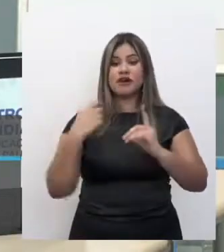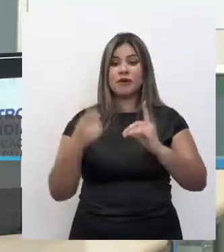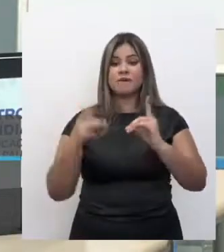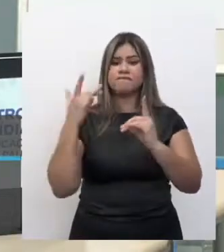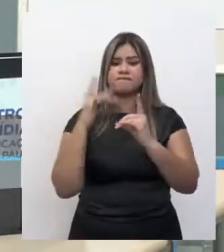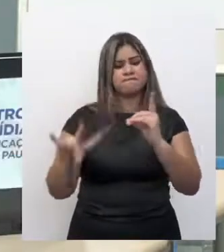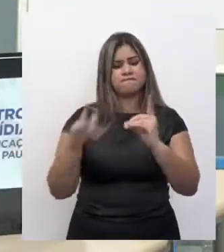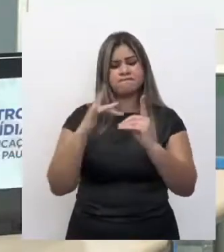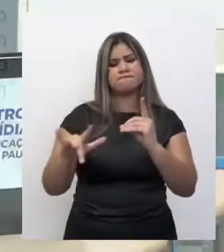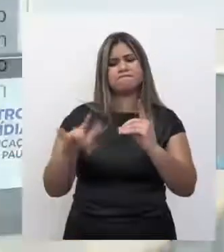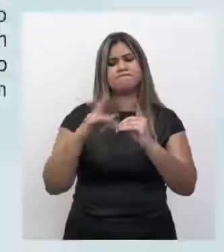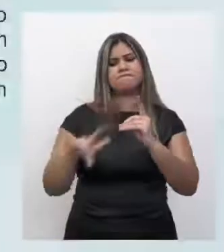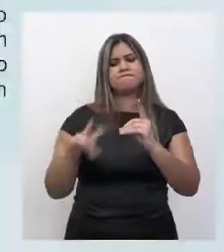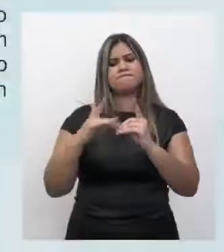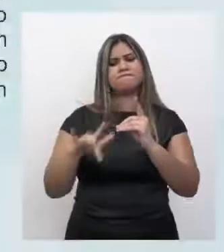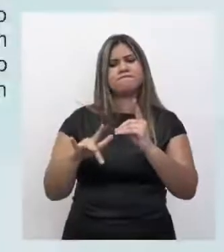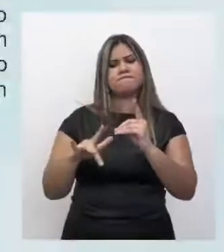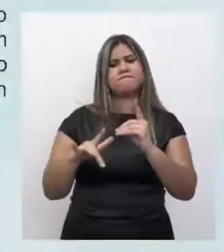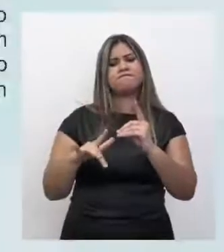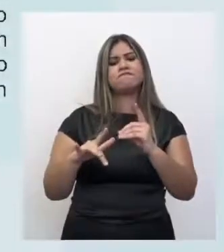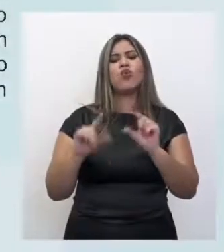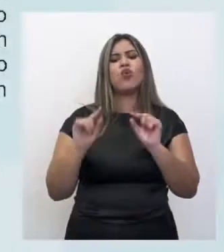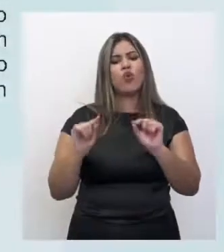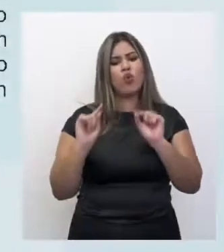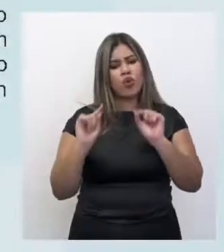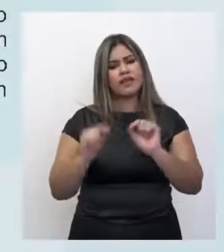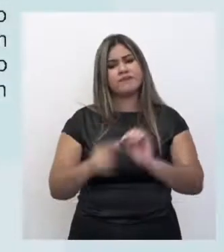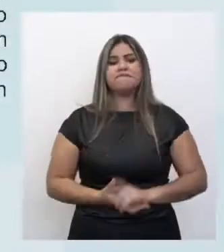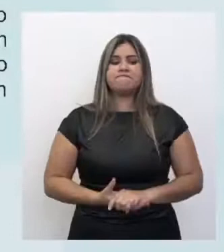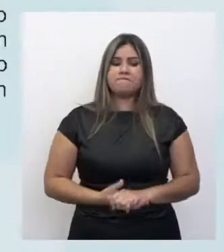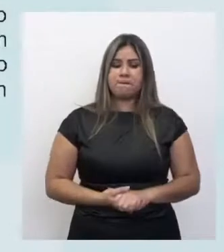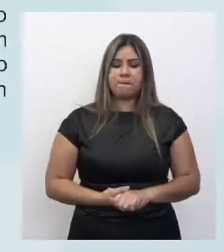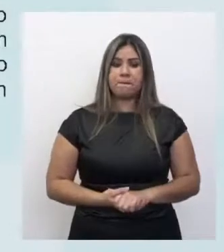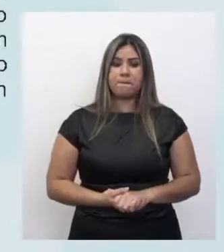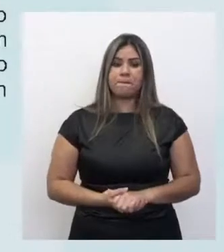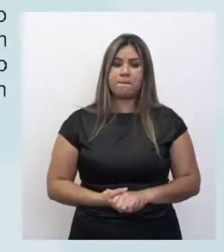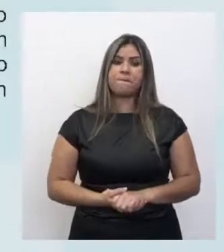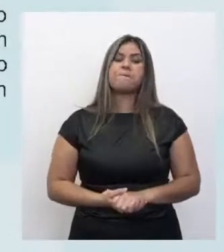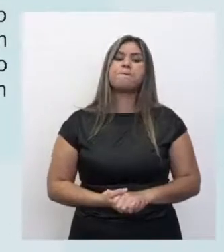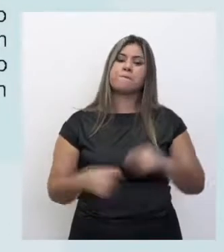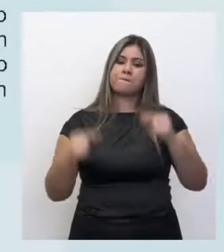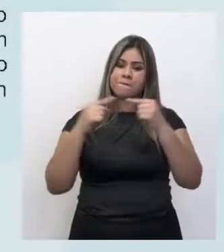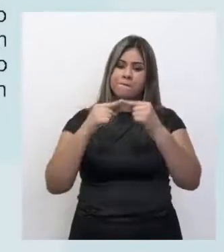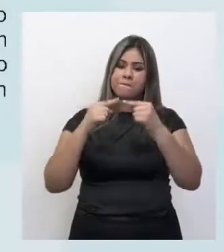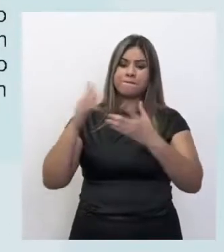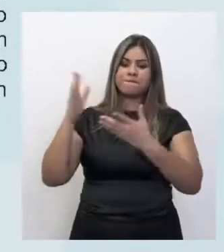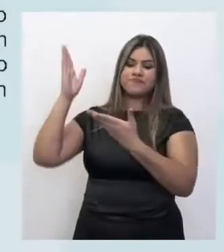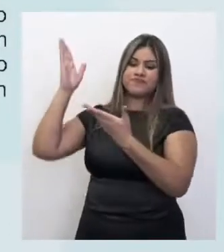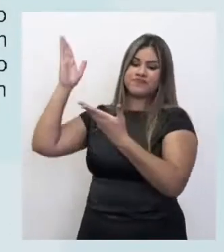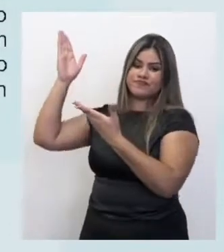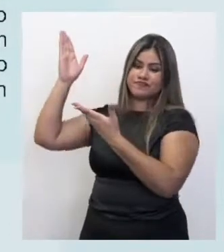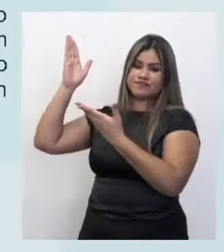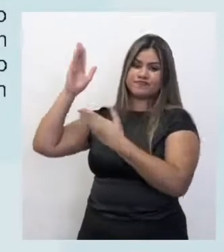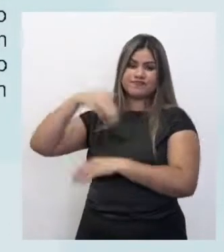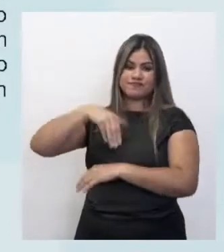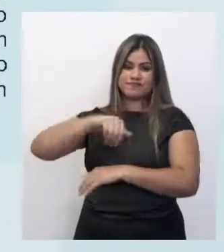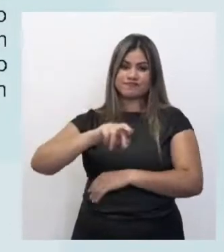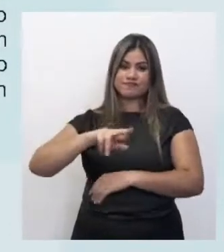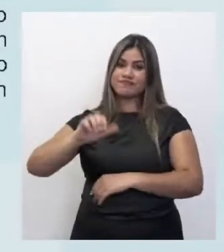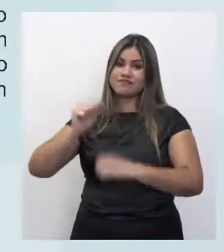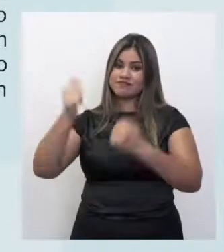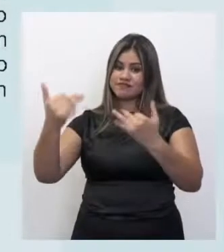que é o capacitismo? Na tela para vocês. É justamente isso que estávamos falando aqui, a Maria Eduarda disse. É